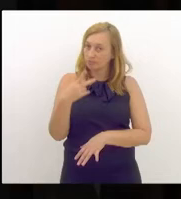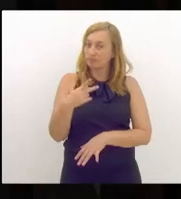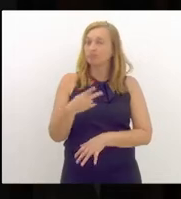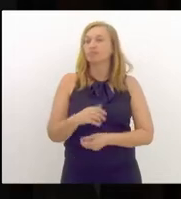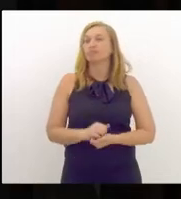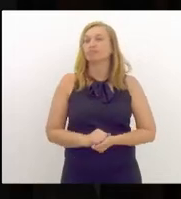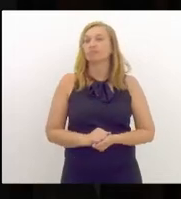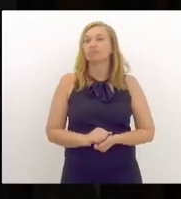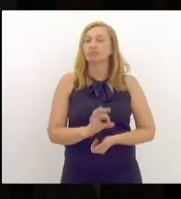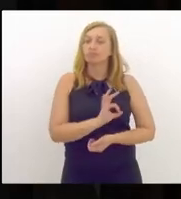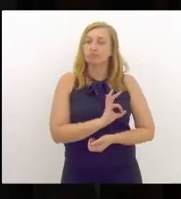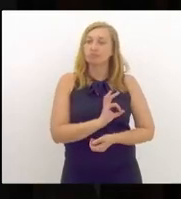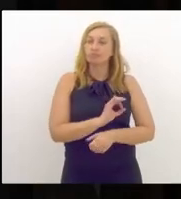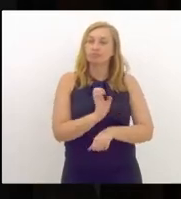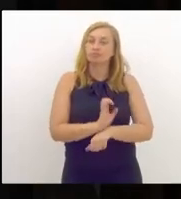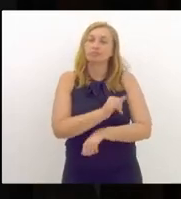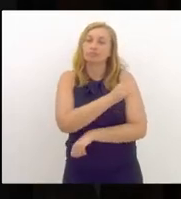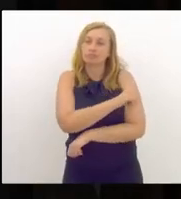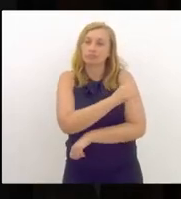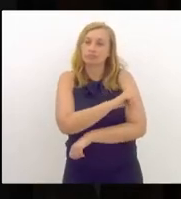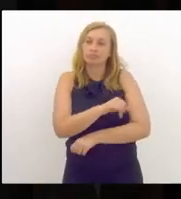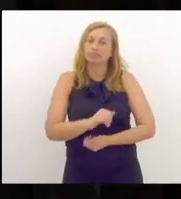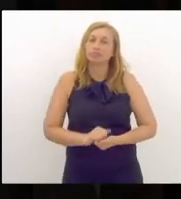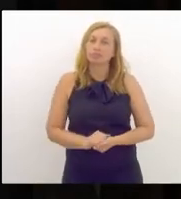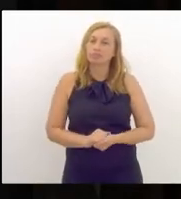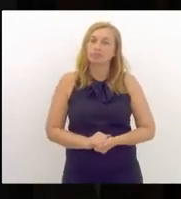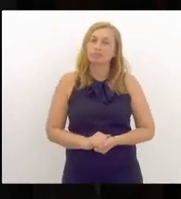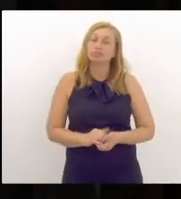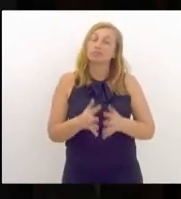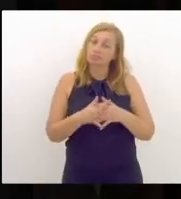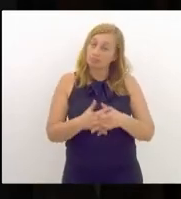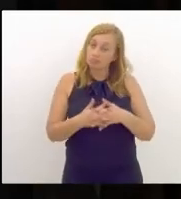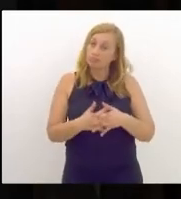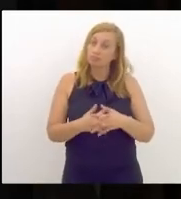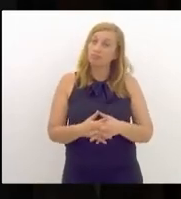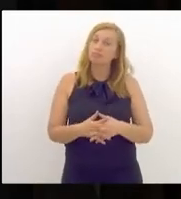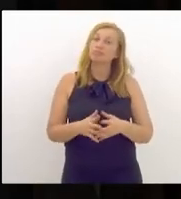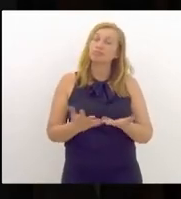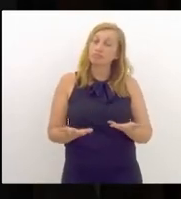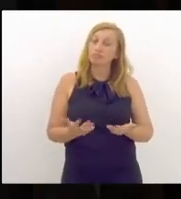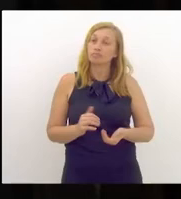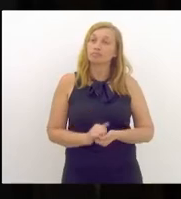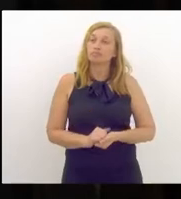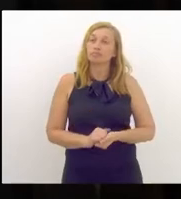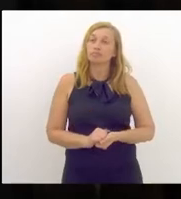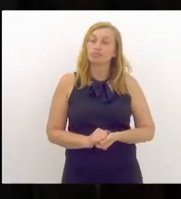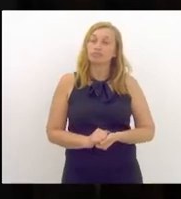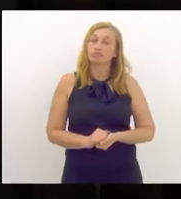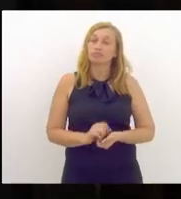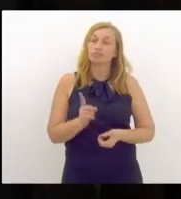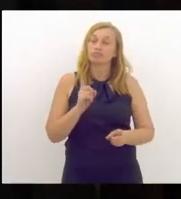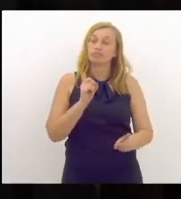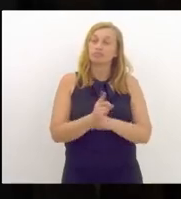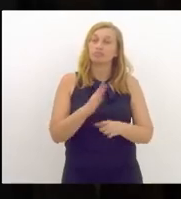a polícia no estado do Rio de Janeiro uma coisa também é muito complicada que talvez tenha a ver com o fato